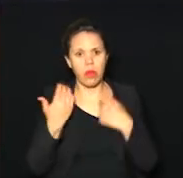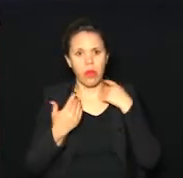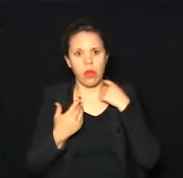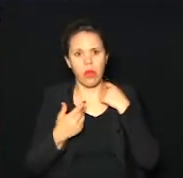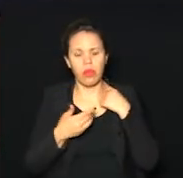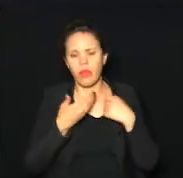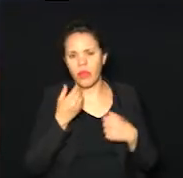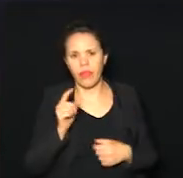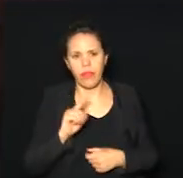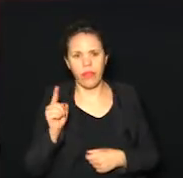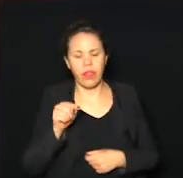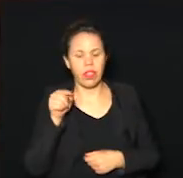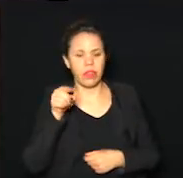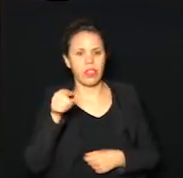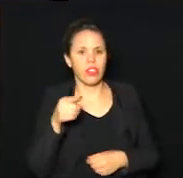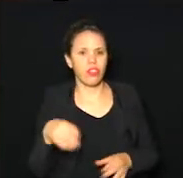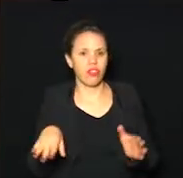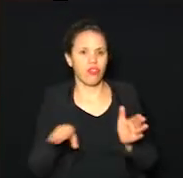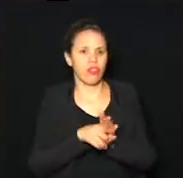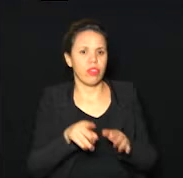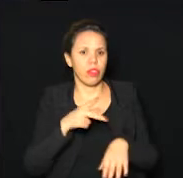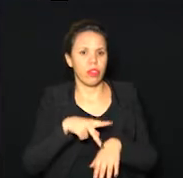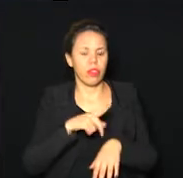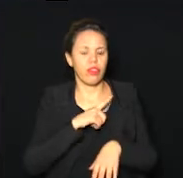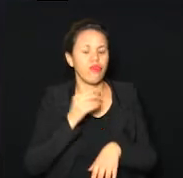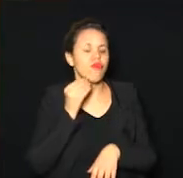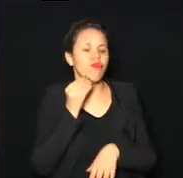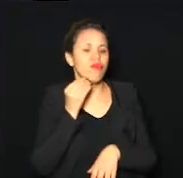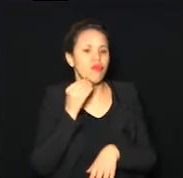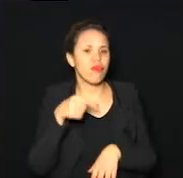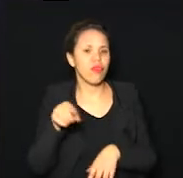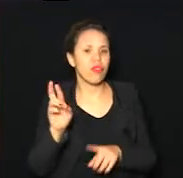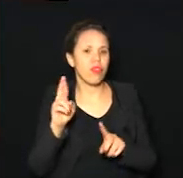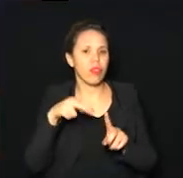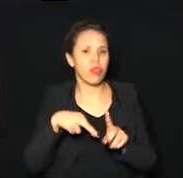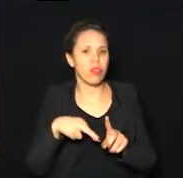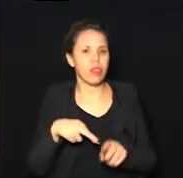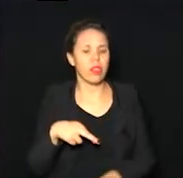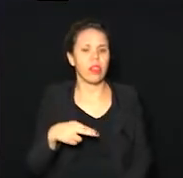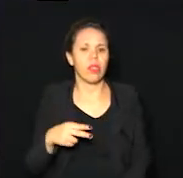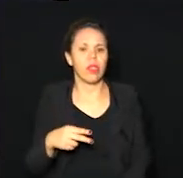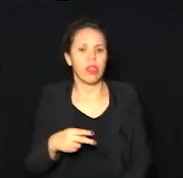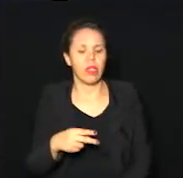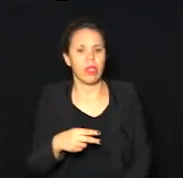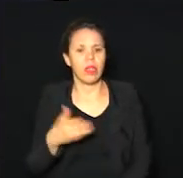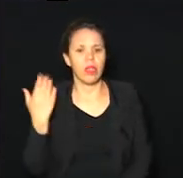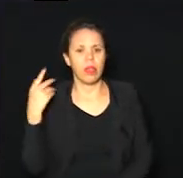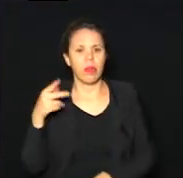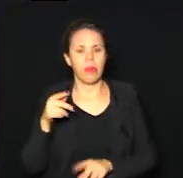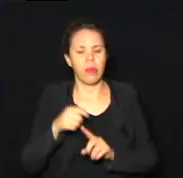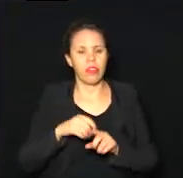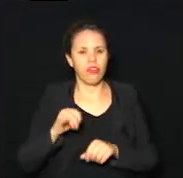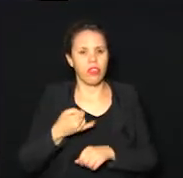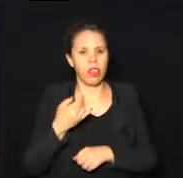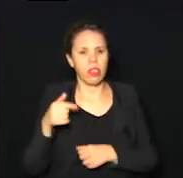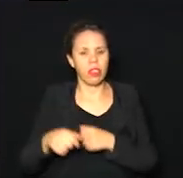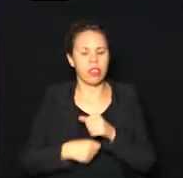é fácil você chegar num país, eu tive a oportunidade de representar a FASUBRA em janeiro deste